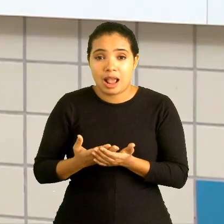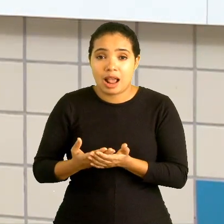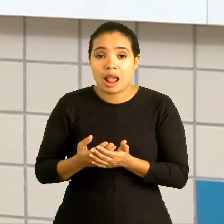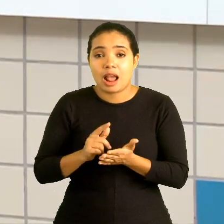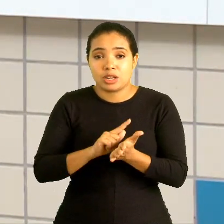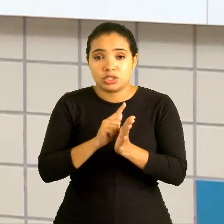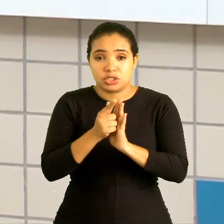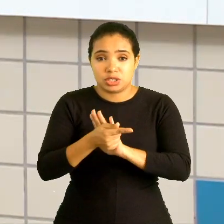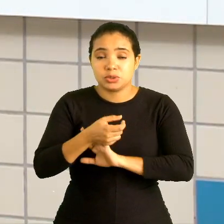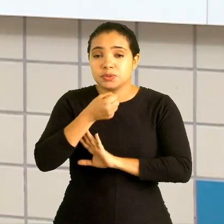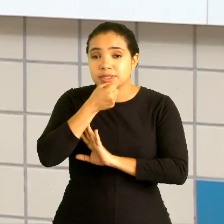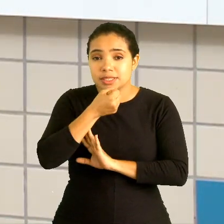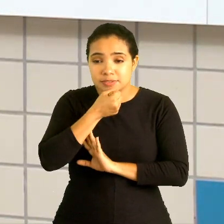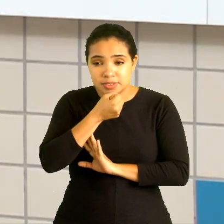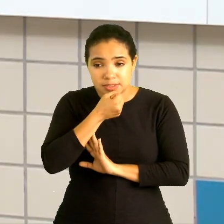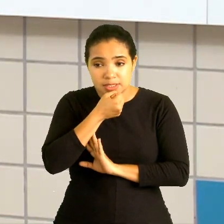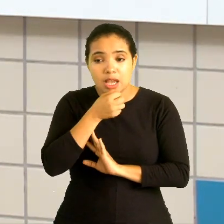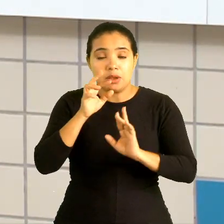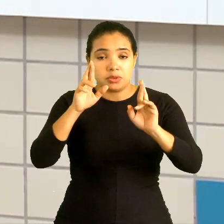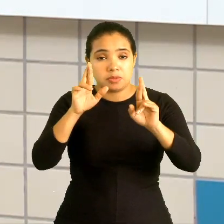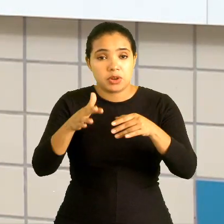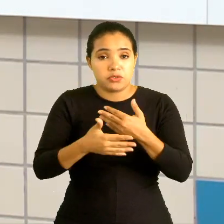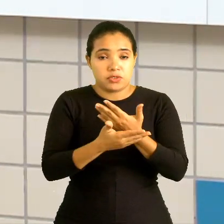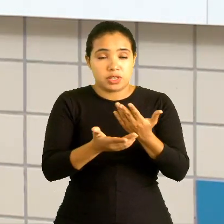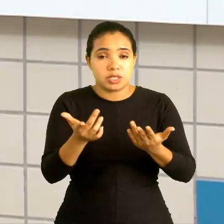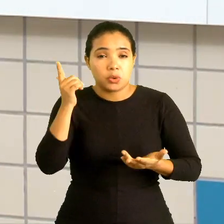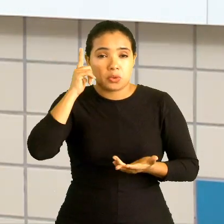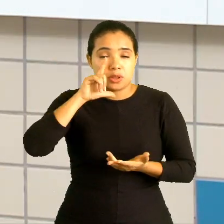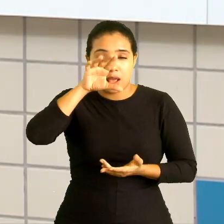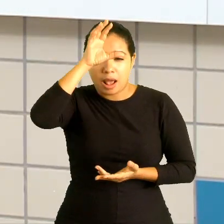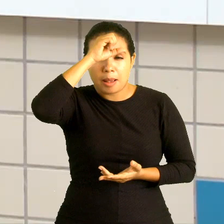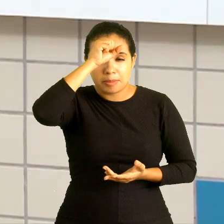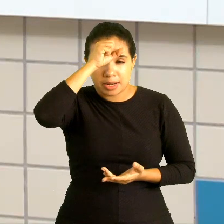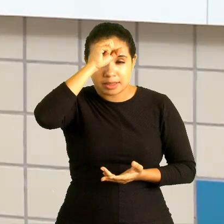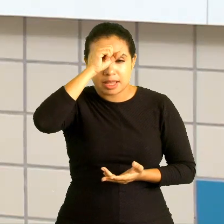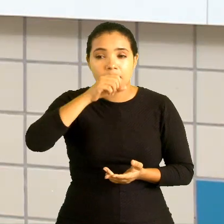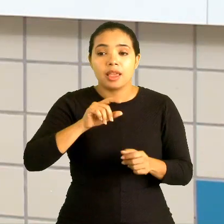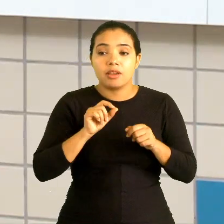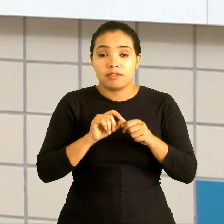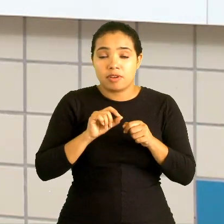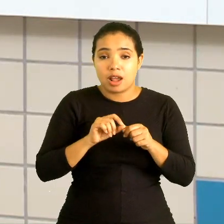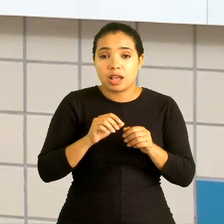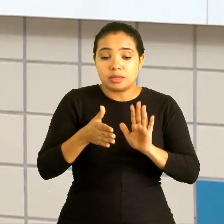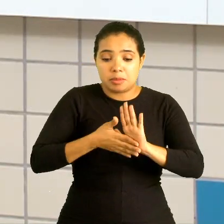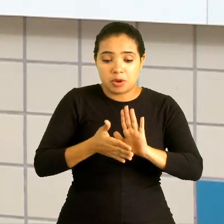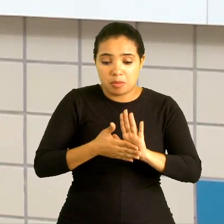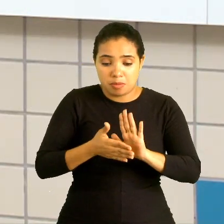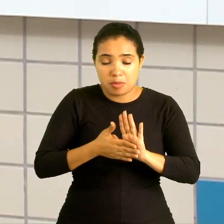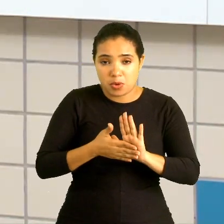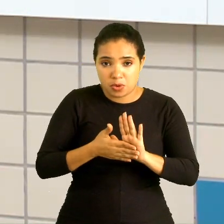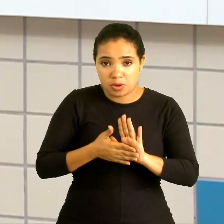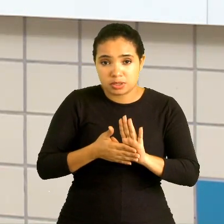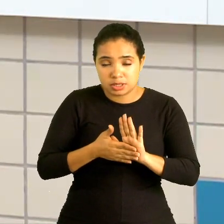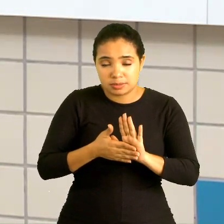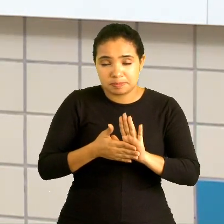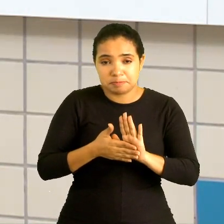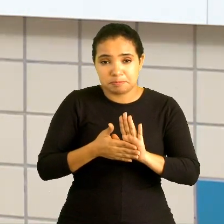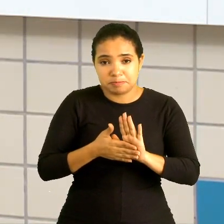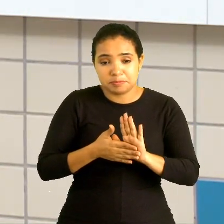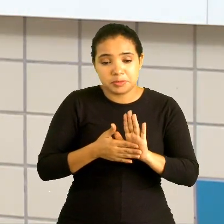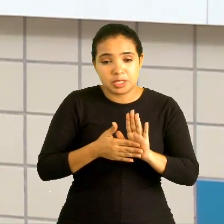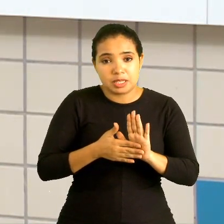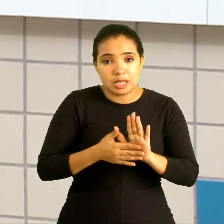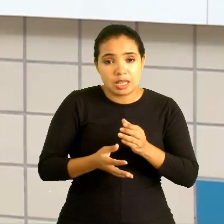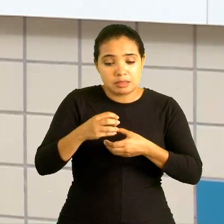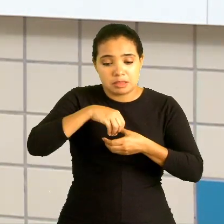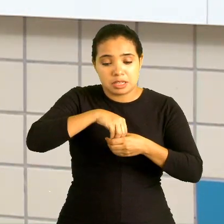gênero entrevista. Eu espero que vocês tenham aprendido. Façam o que está proposto lá no material